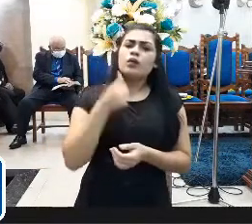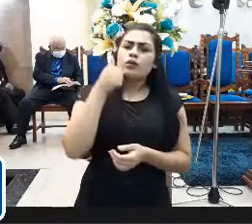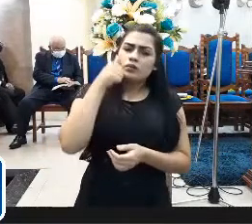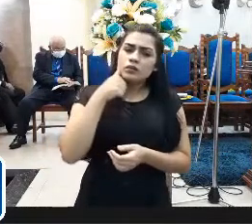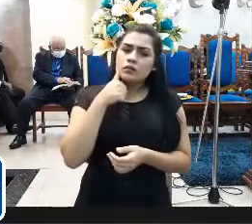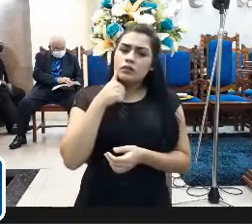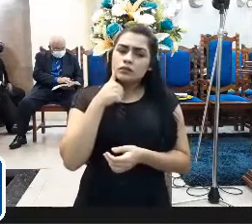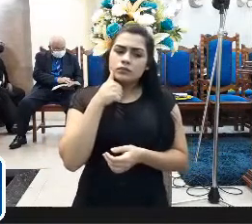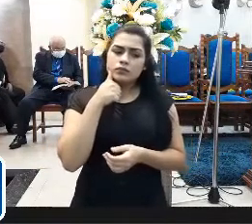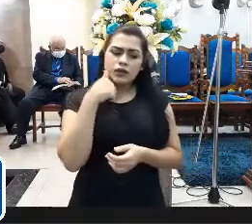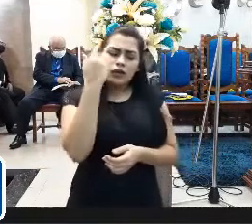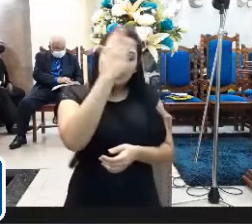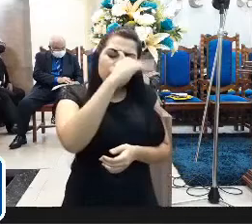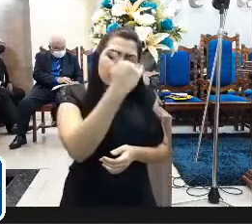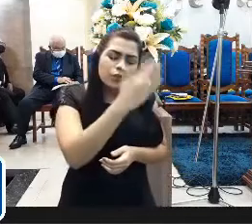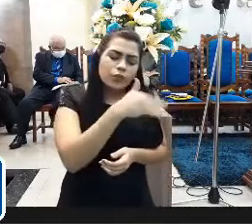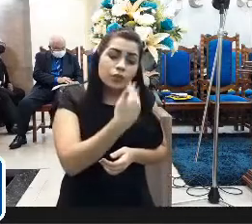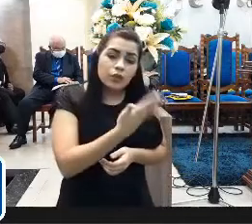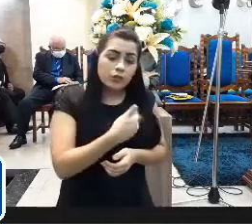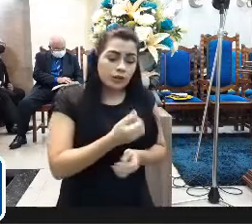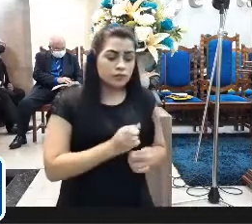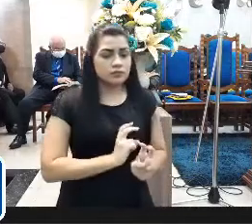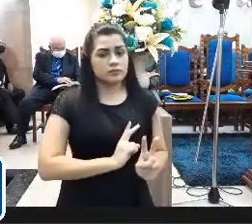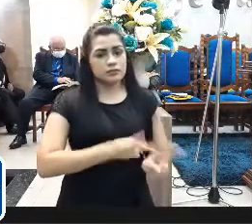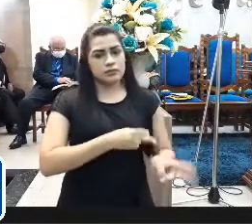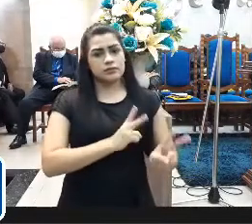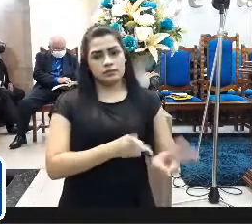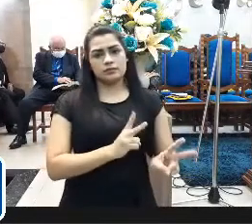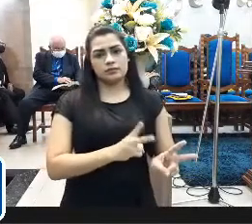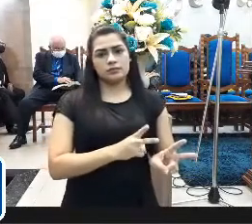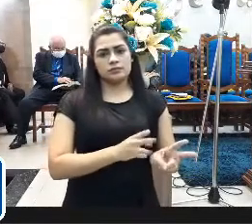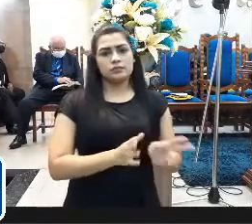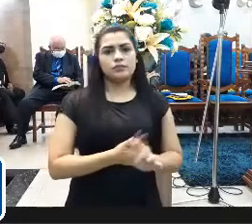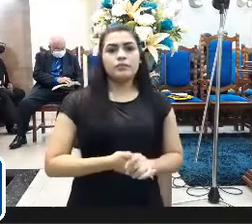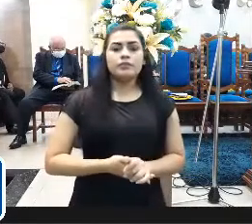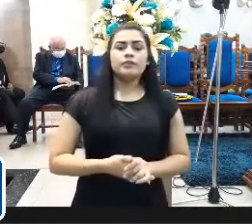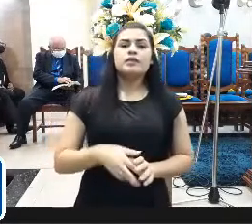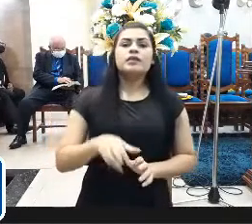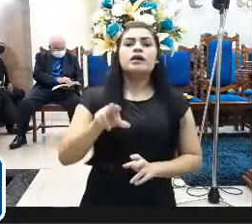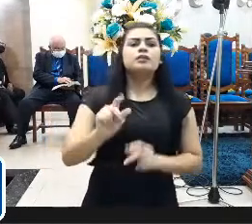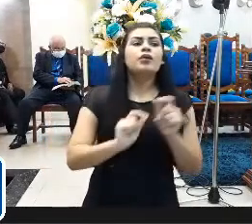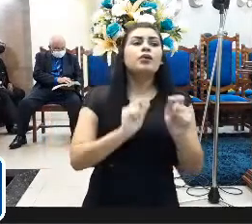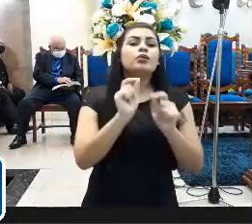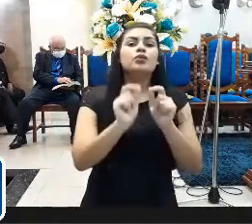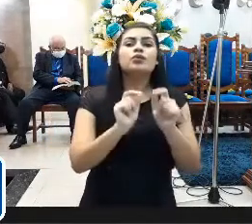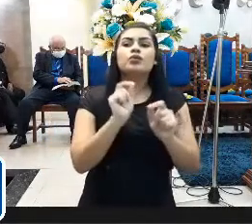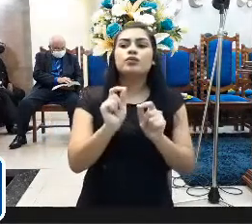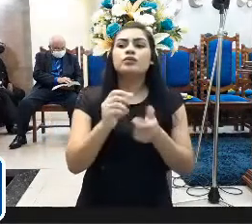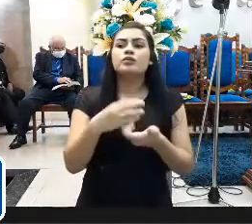frágil, e co-herdeiras. As irmãs são o quê, irmãos?